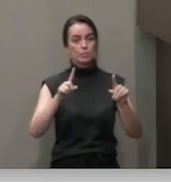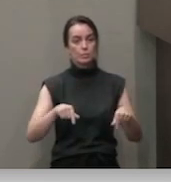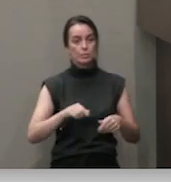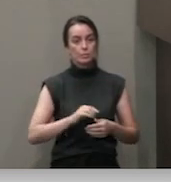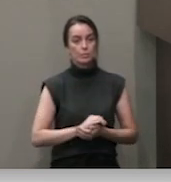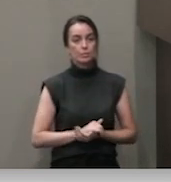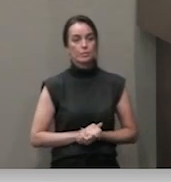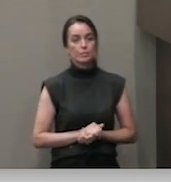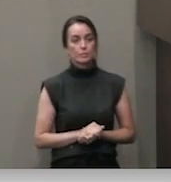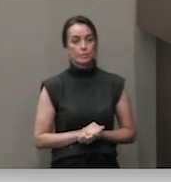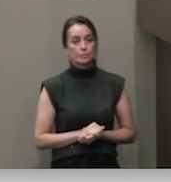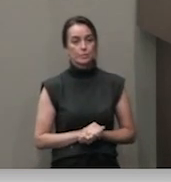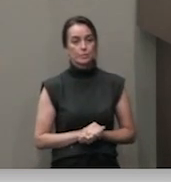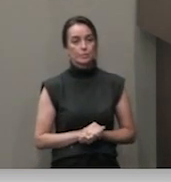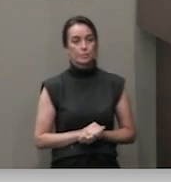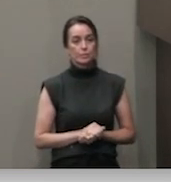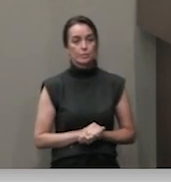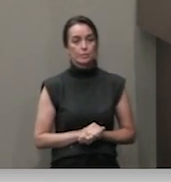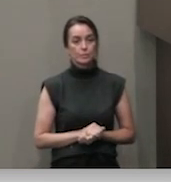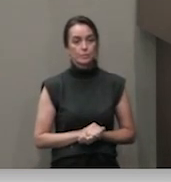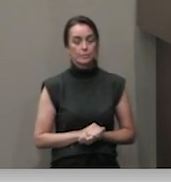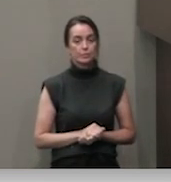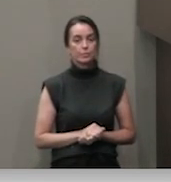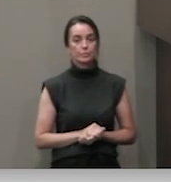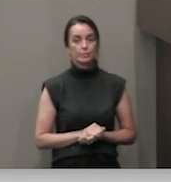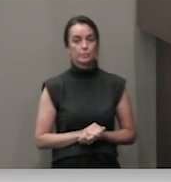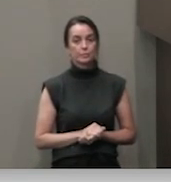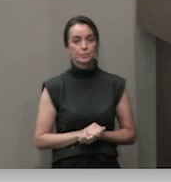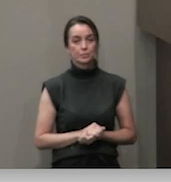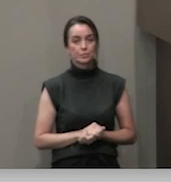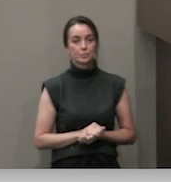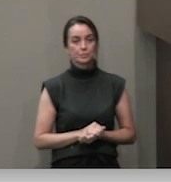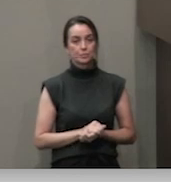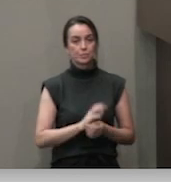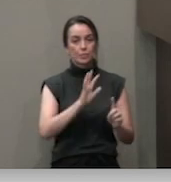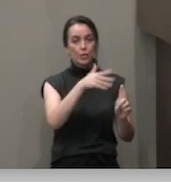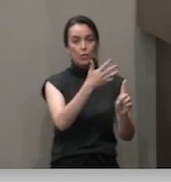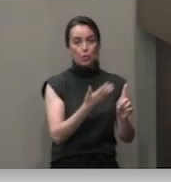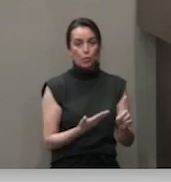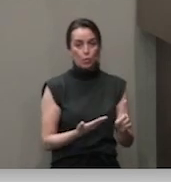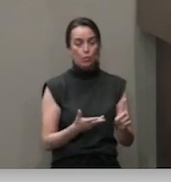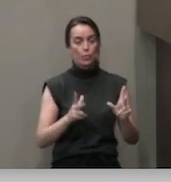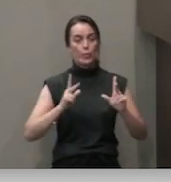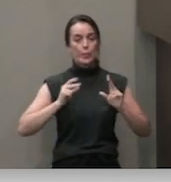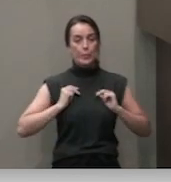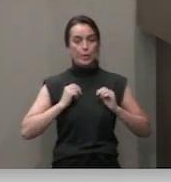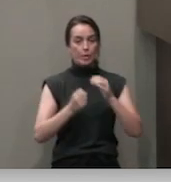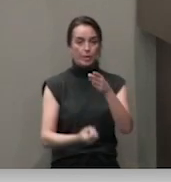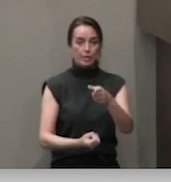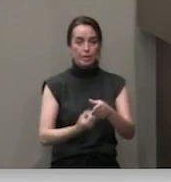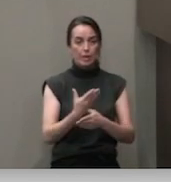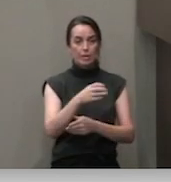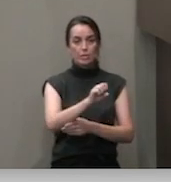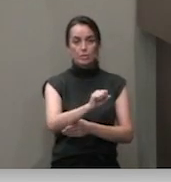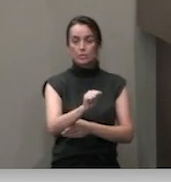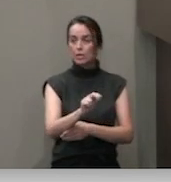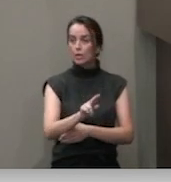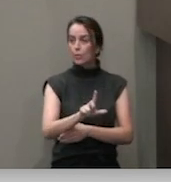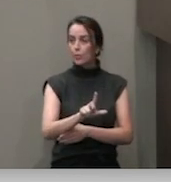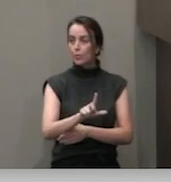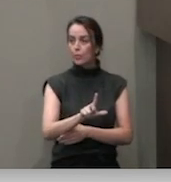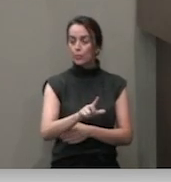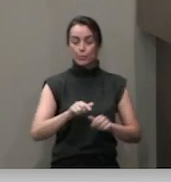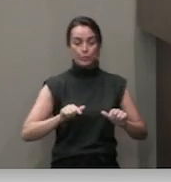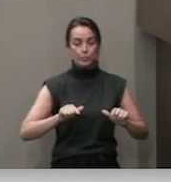pública requerimento de concessão distinção honra ao mérito de autoria do vereador Saul espinelli requer a